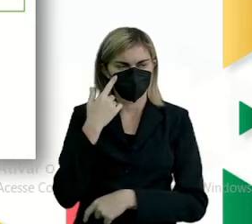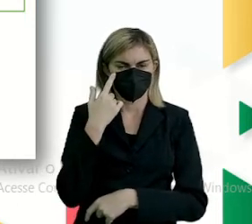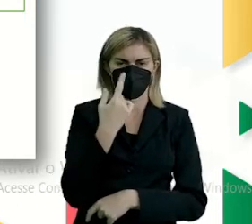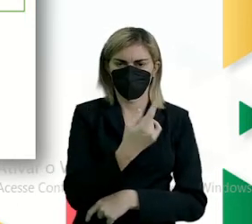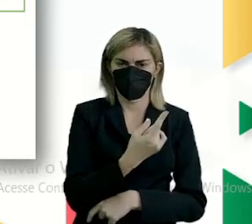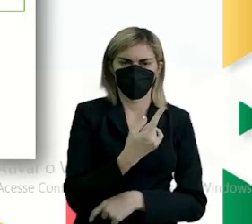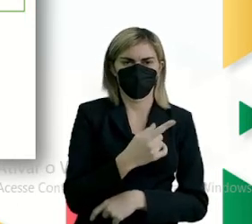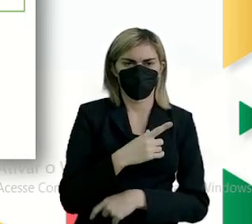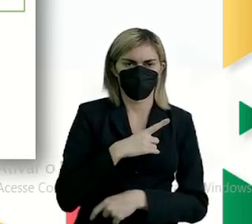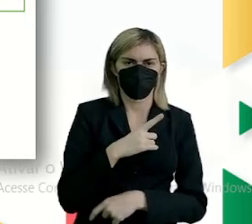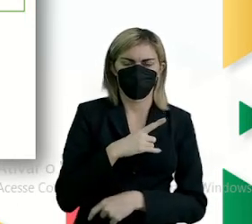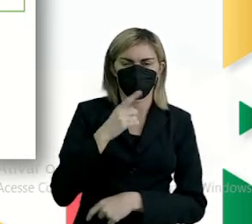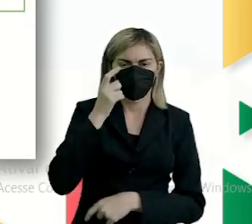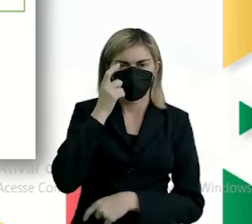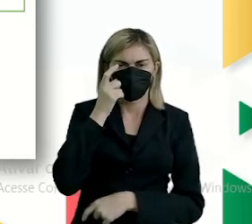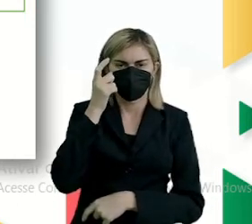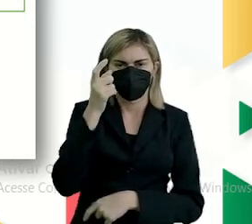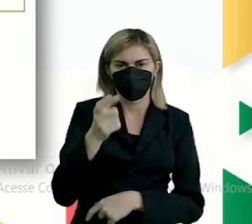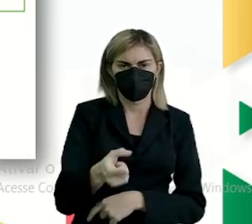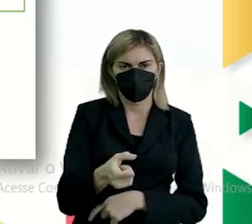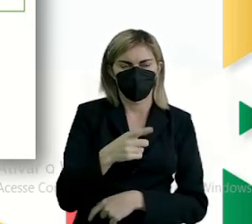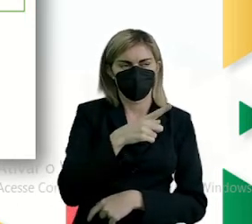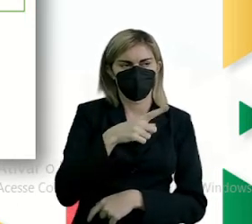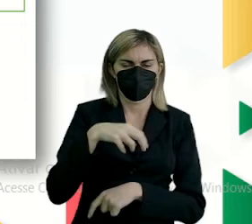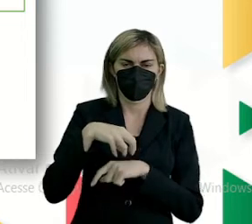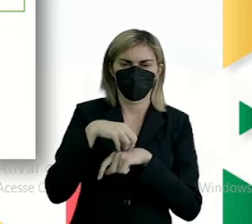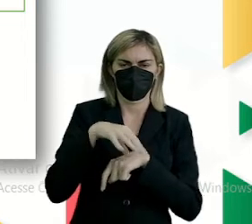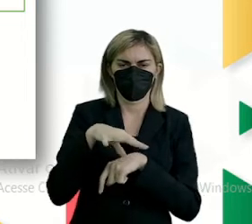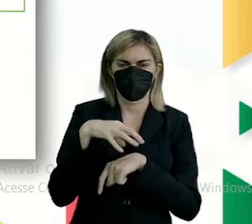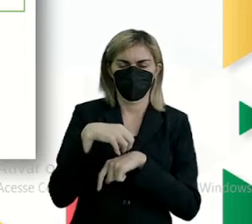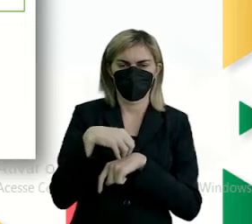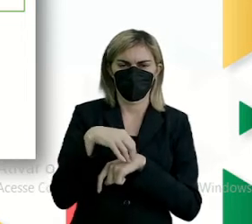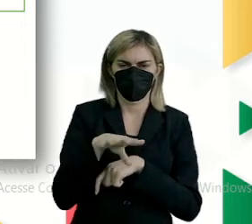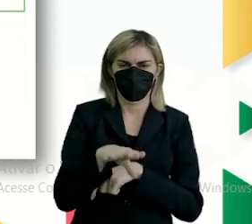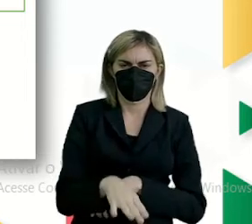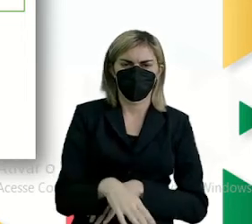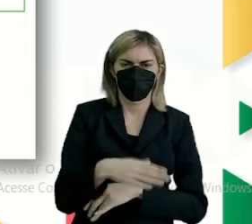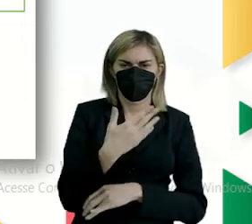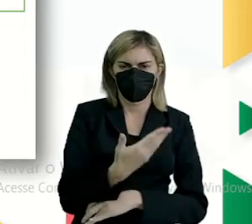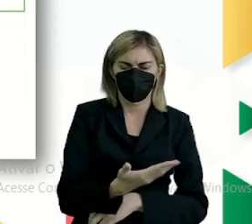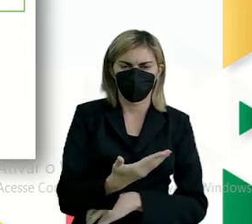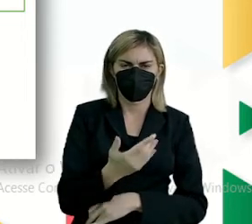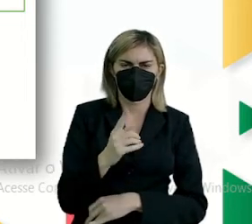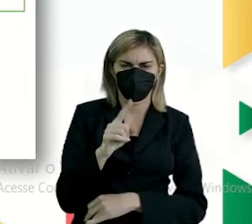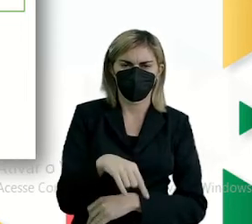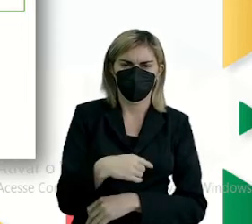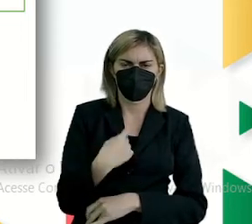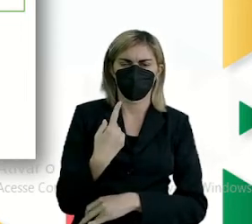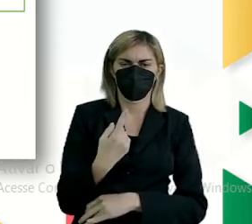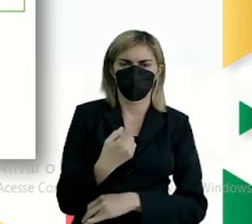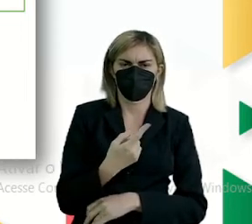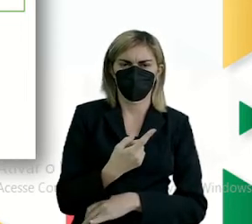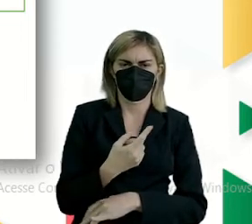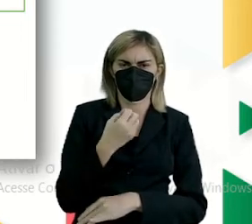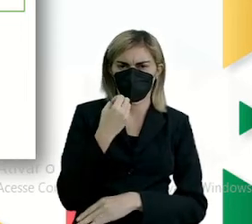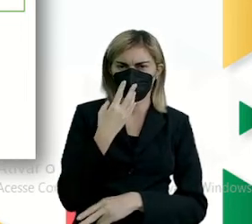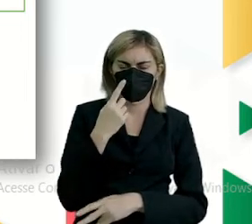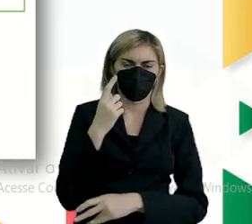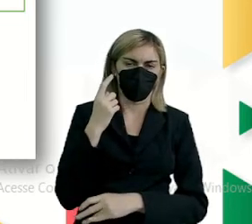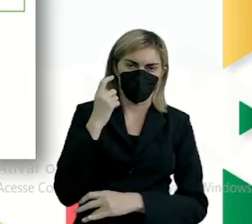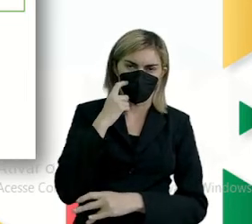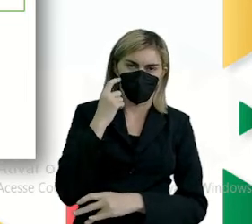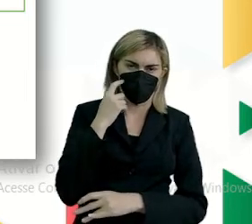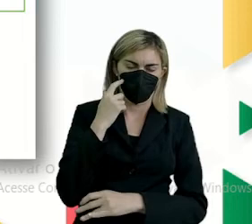que a intencionalidade que está passando aí é justamente que é, okay, é um bombom, não é isso?